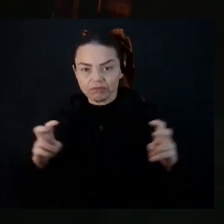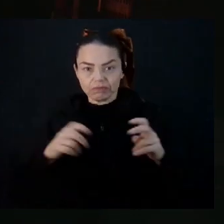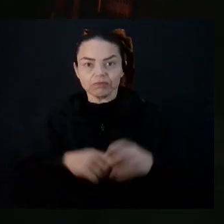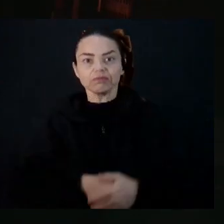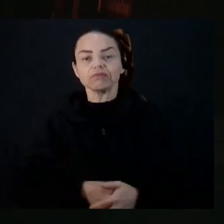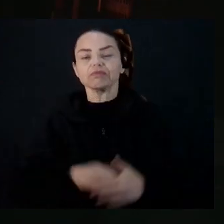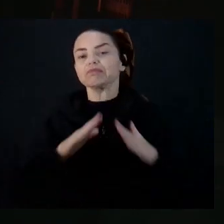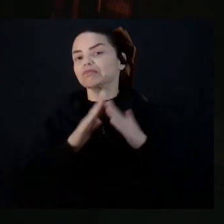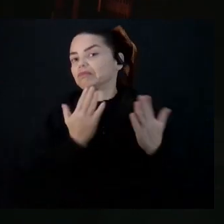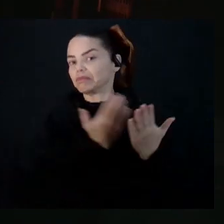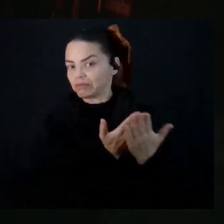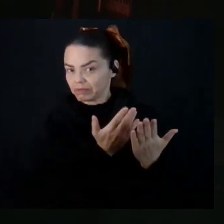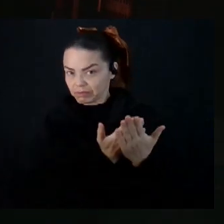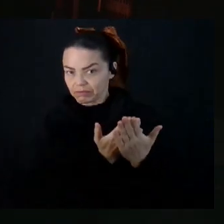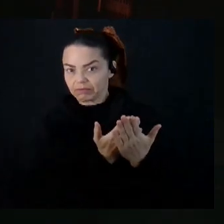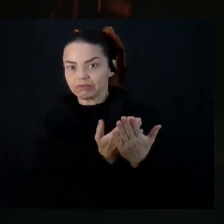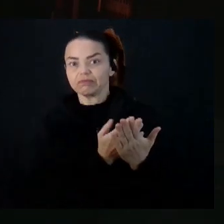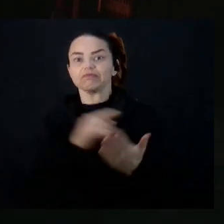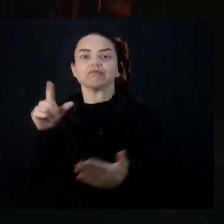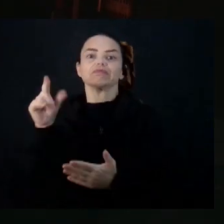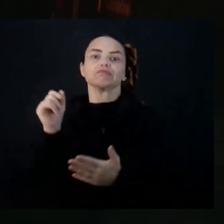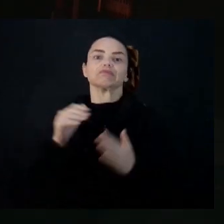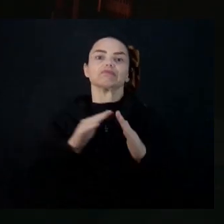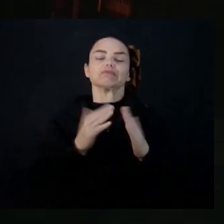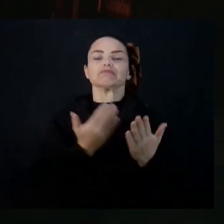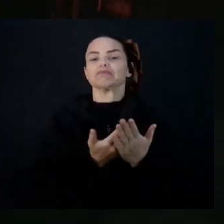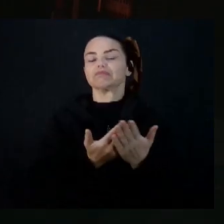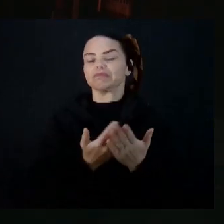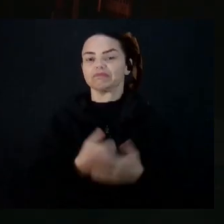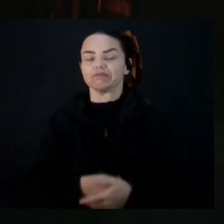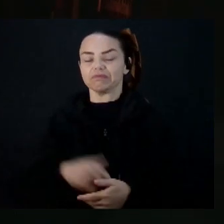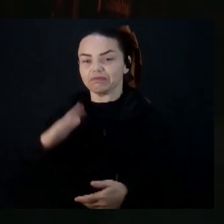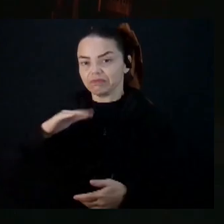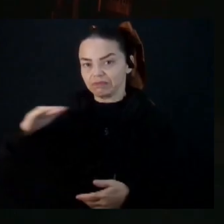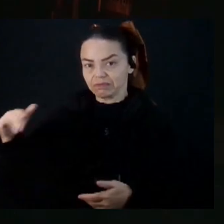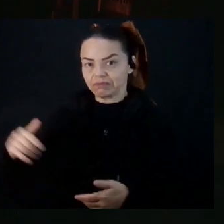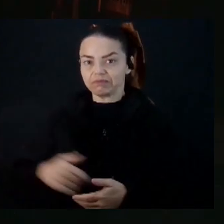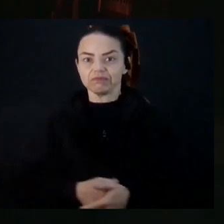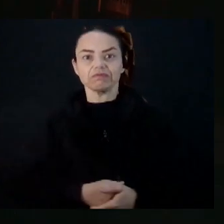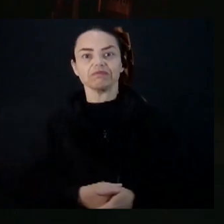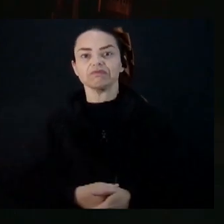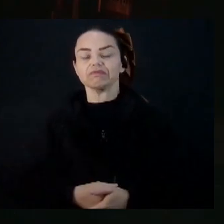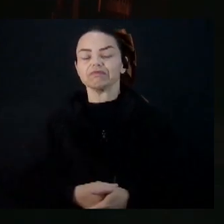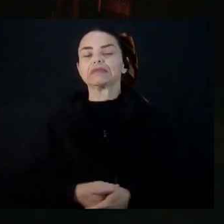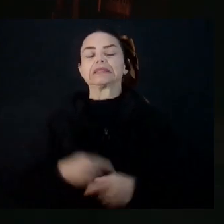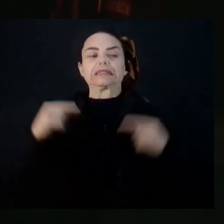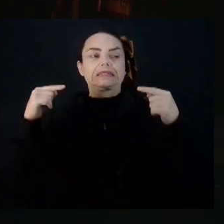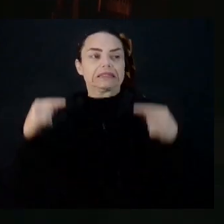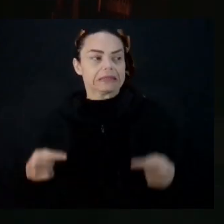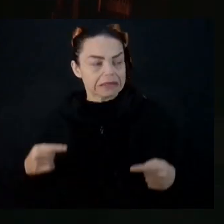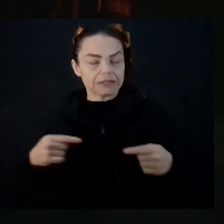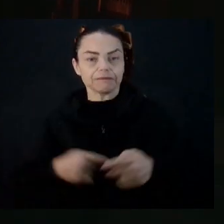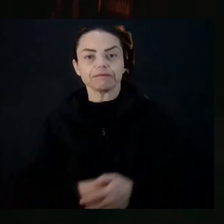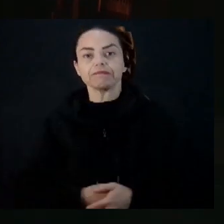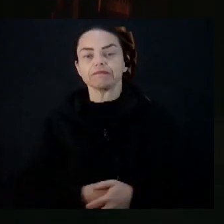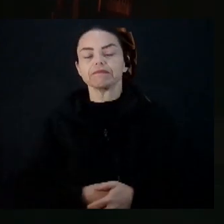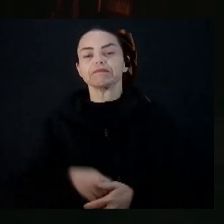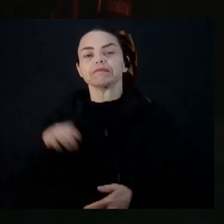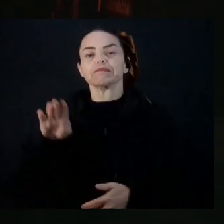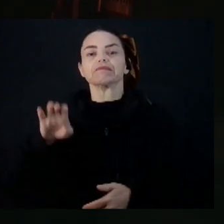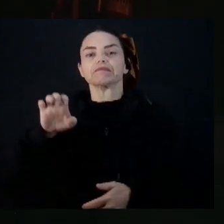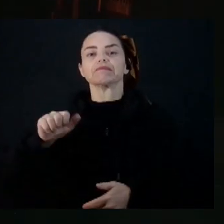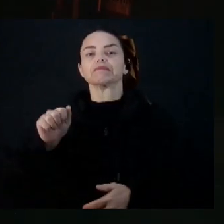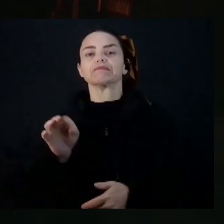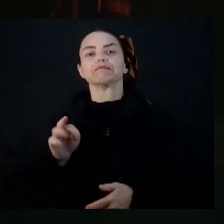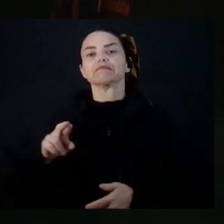né? A escolha da escola para as nossas crianças. Que desafio, gente. Beatriz, bom dia para você. Beatriz